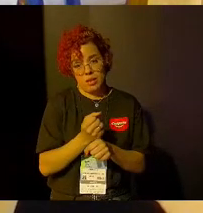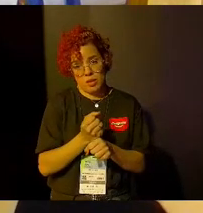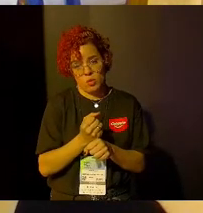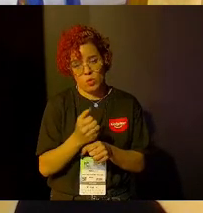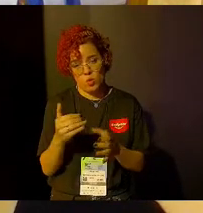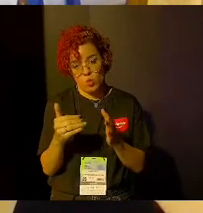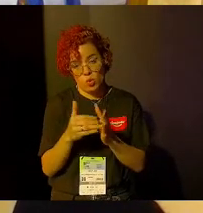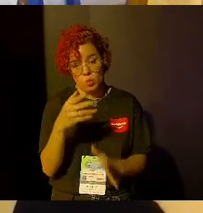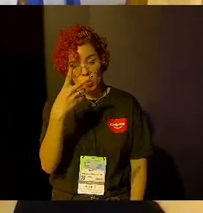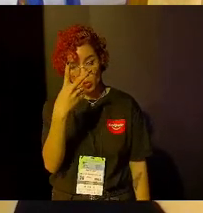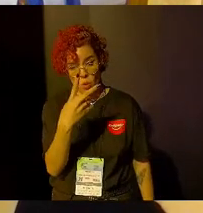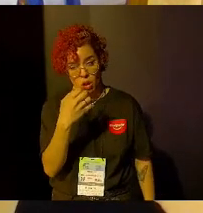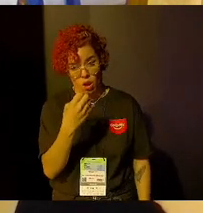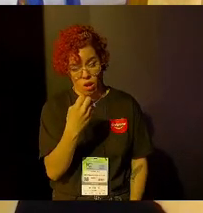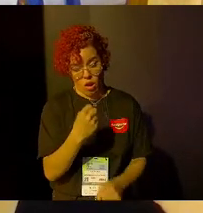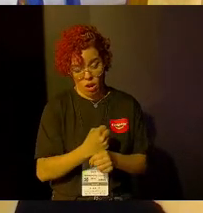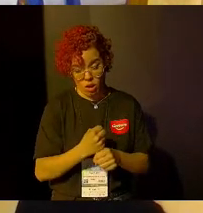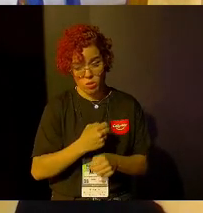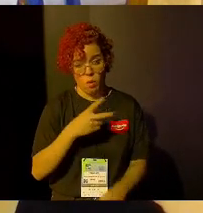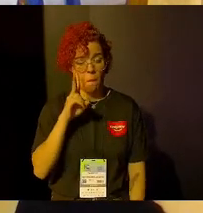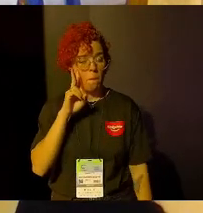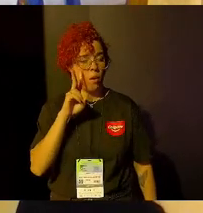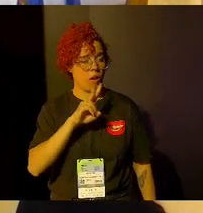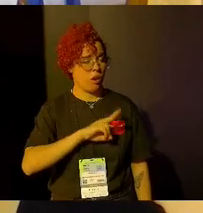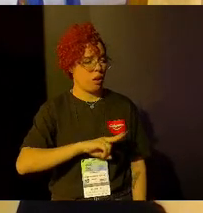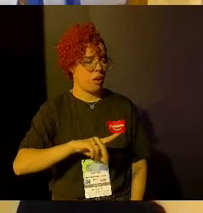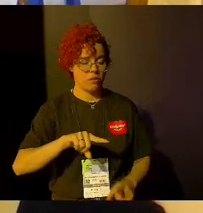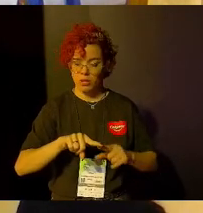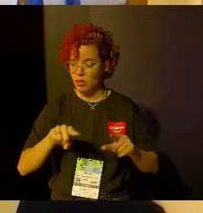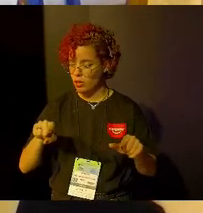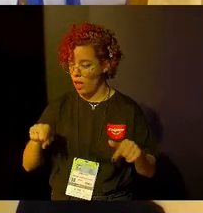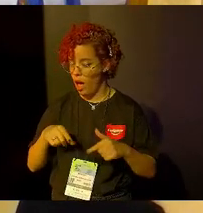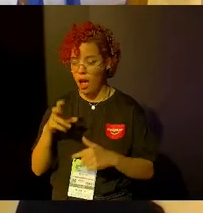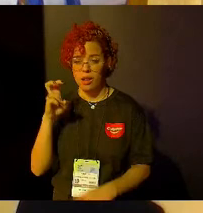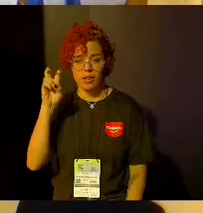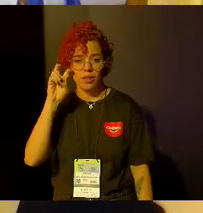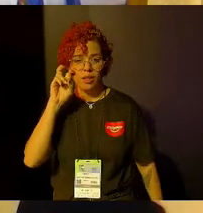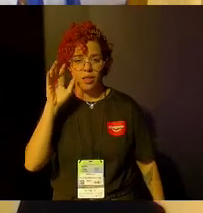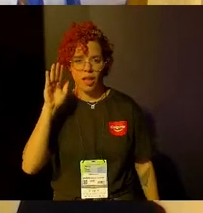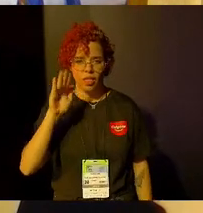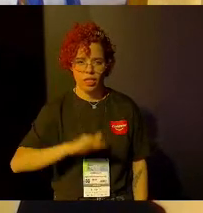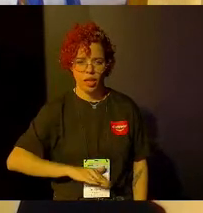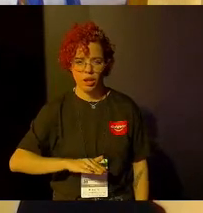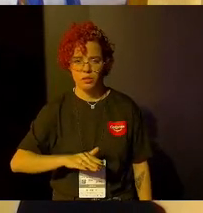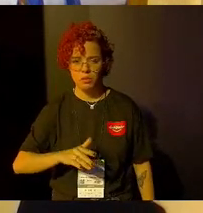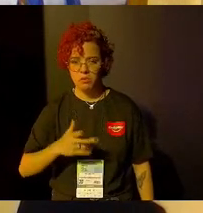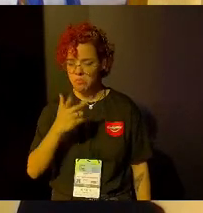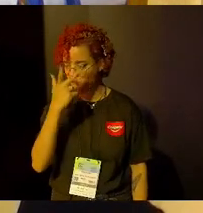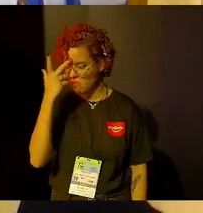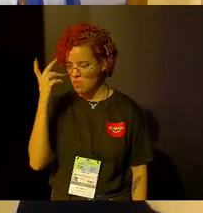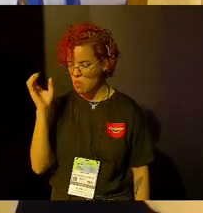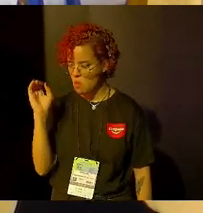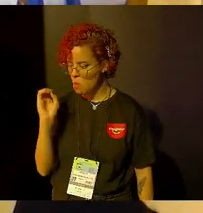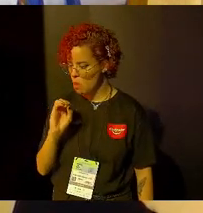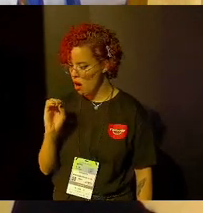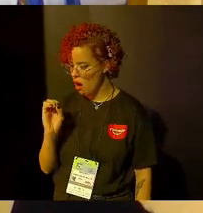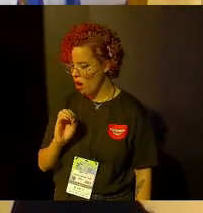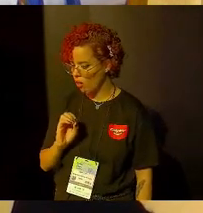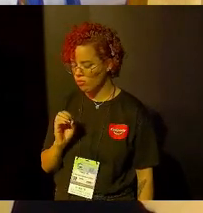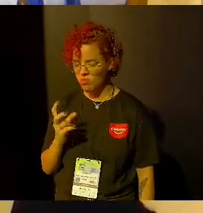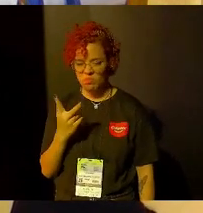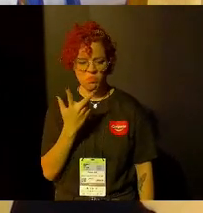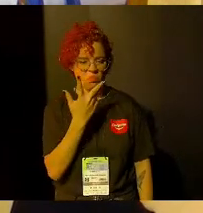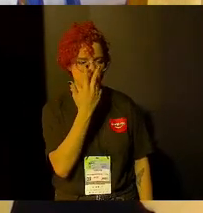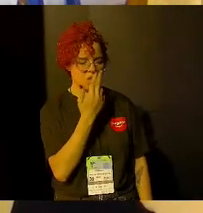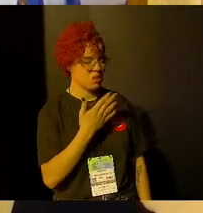olhava ali a sala de aula ao redor quinta-feira às 2 horas da tarde e eu não via ninguém parecido comigo eu falava Cadê